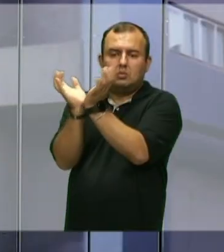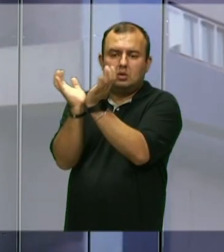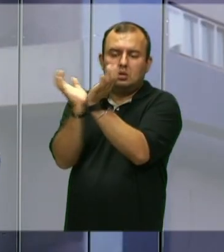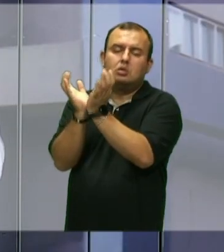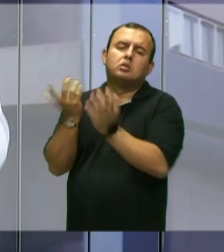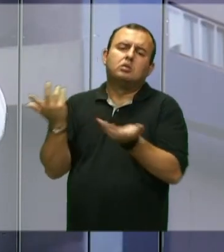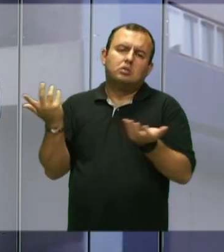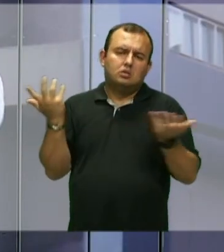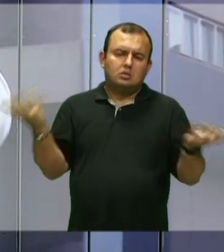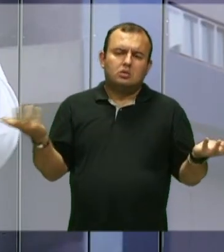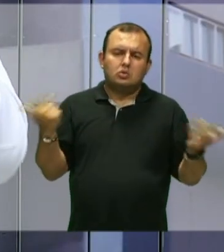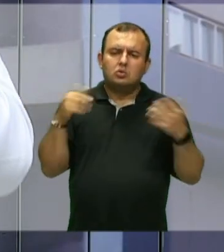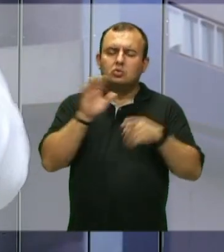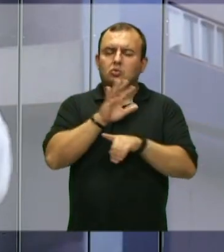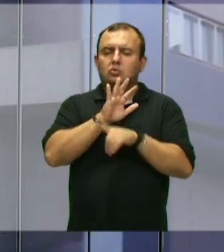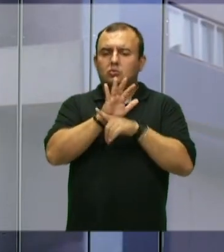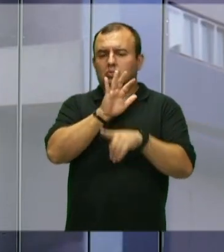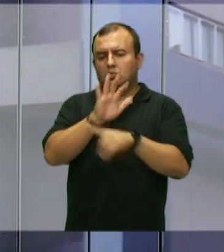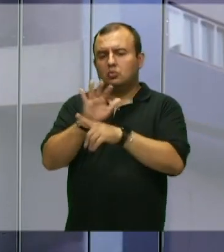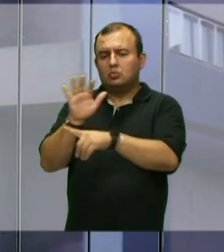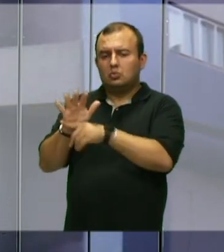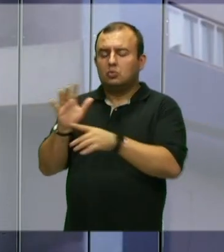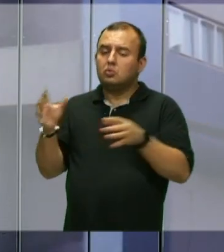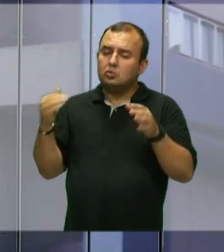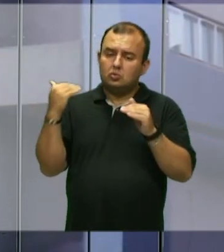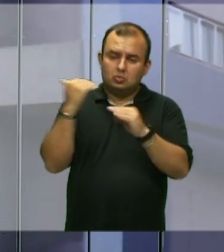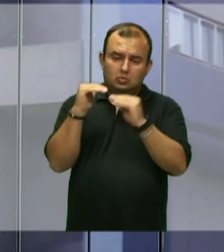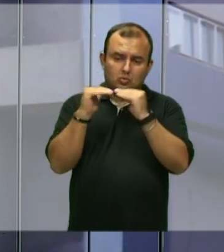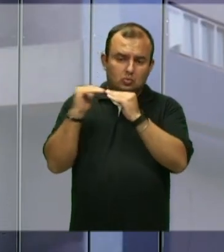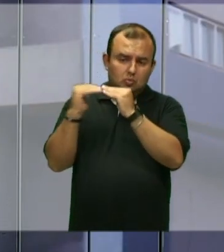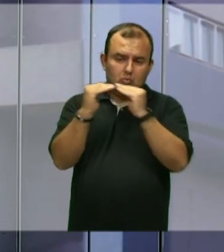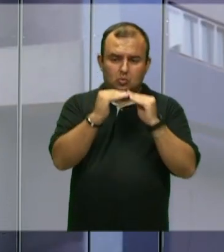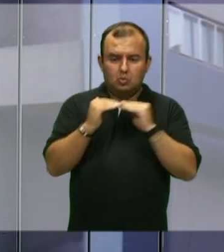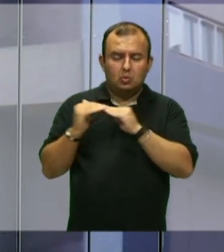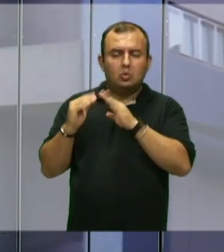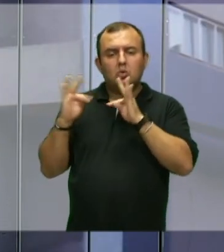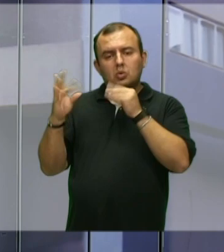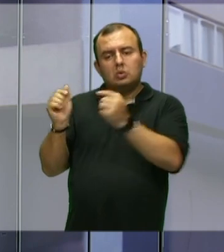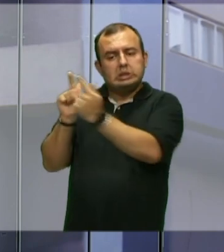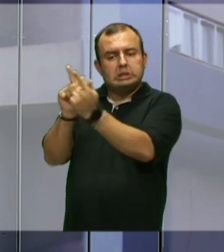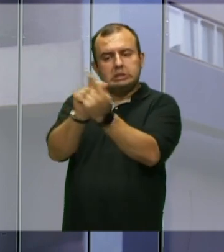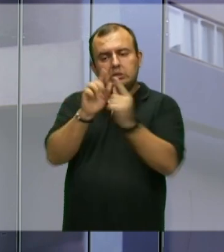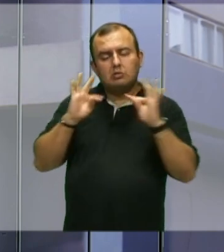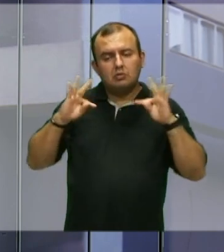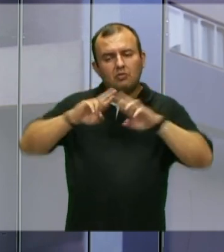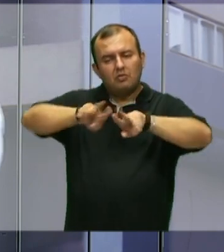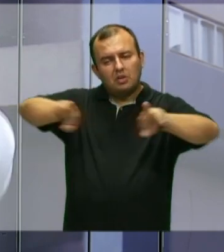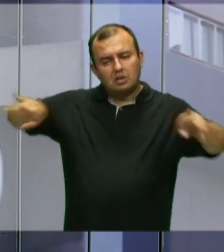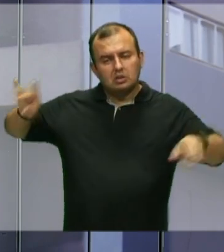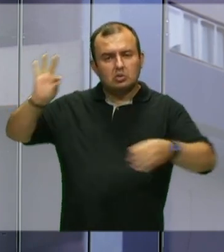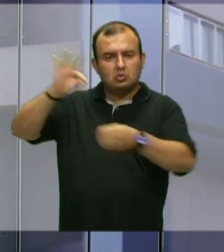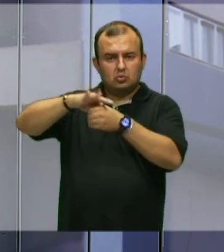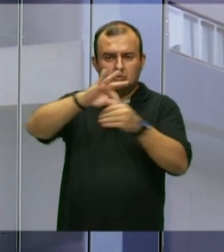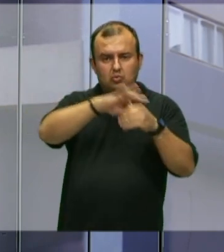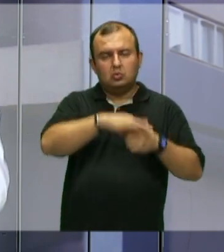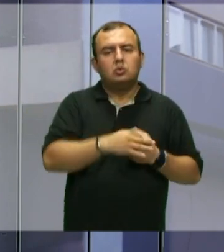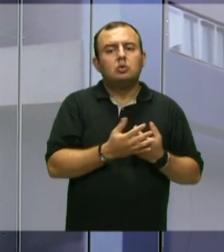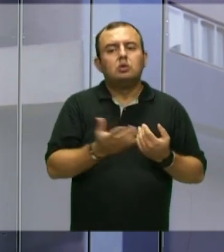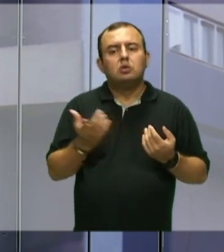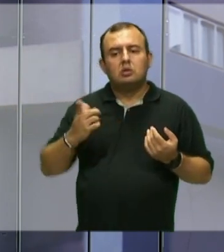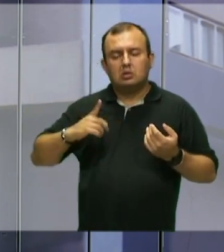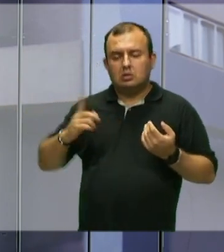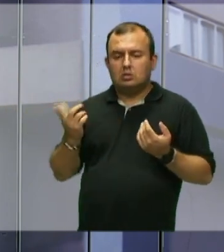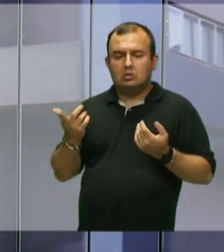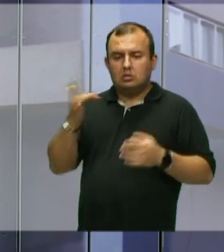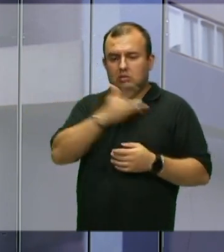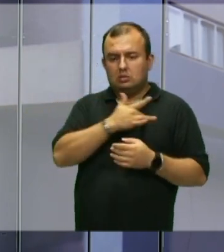gente acabou, de uma certa forma, em comum acordo, em conjunto, atendendo várias instituições e várias